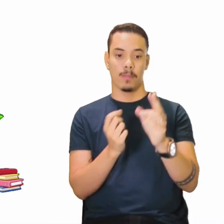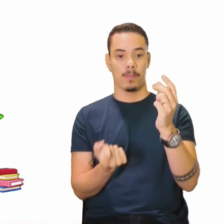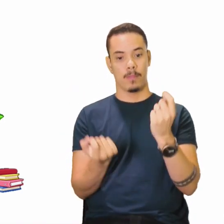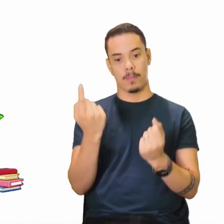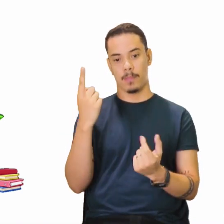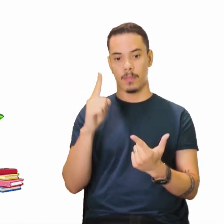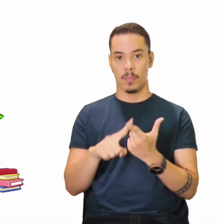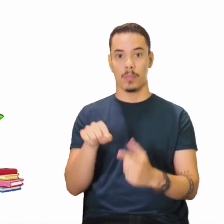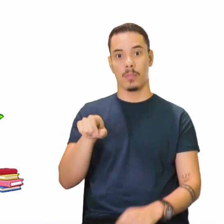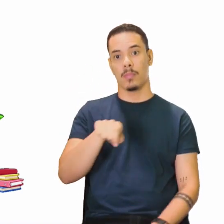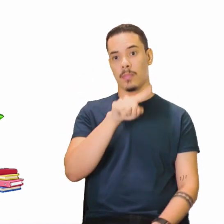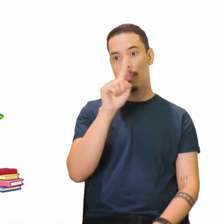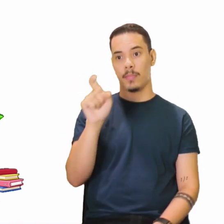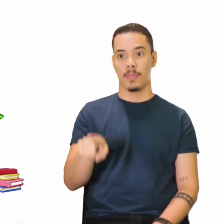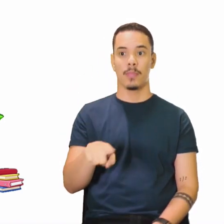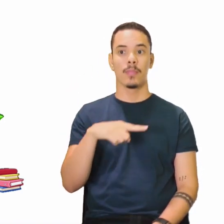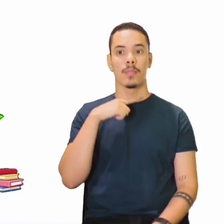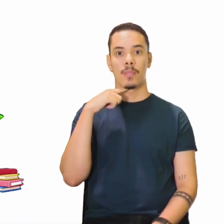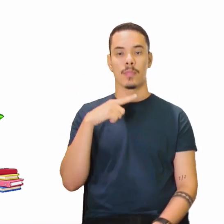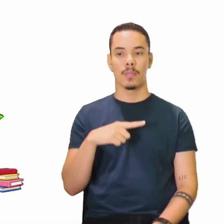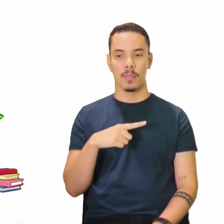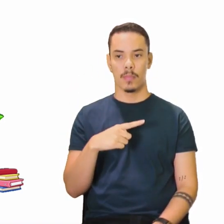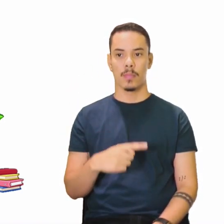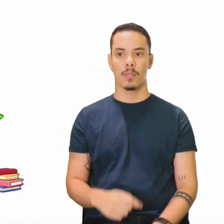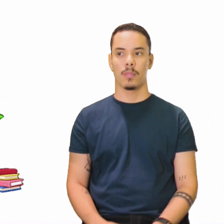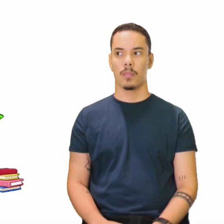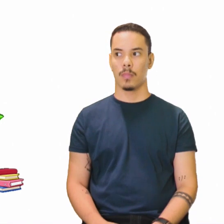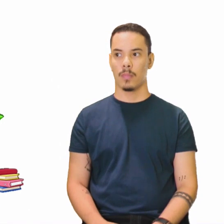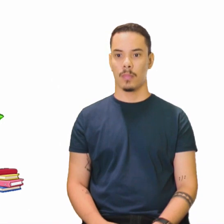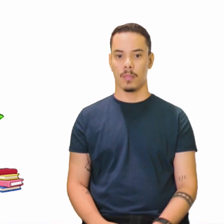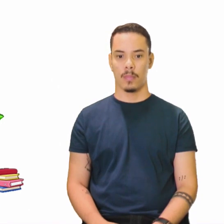pronomes relativos e pronomes